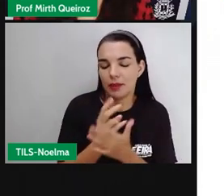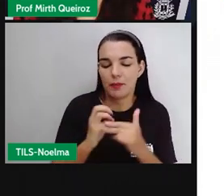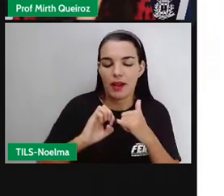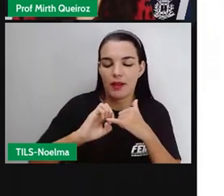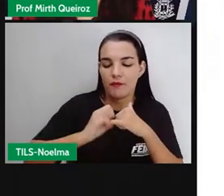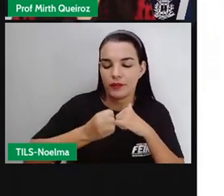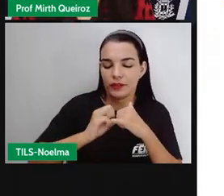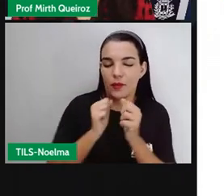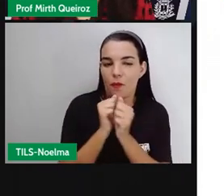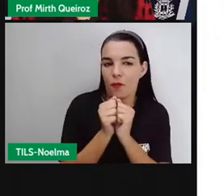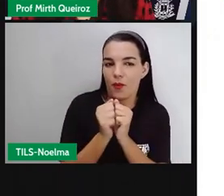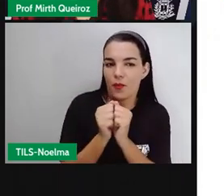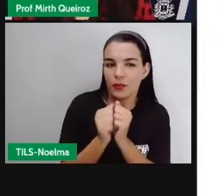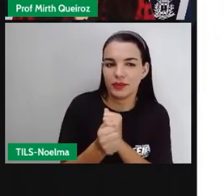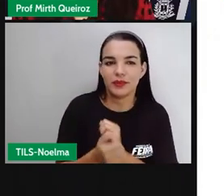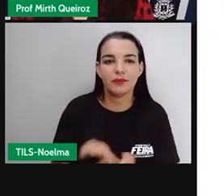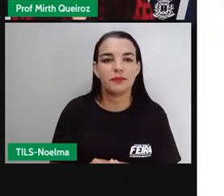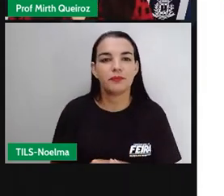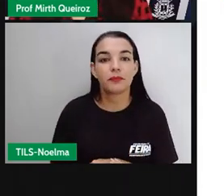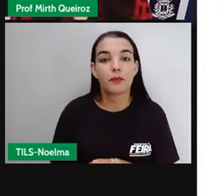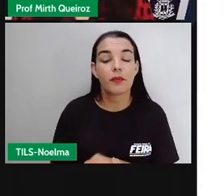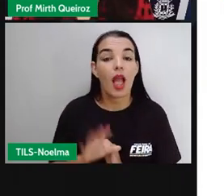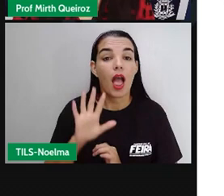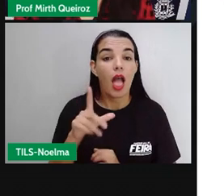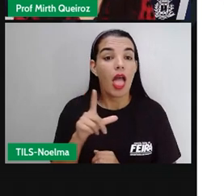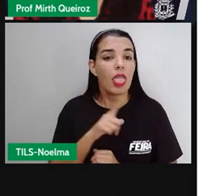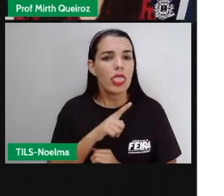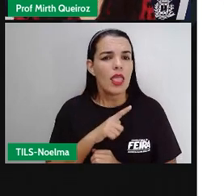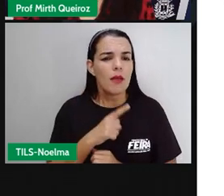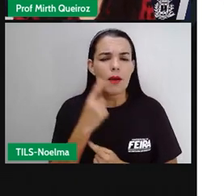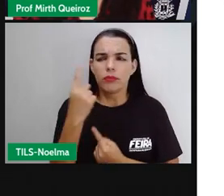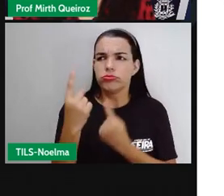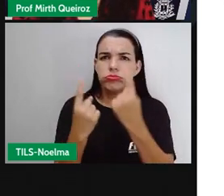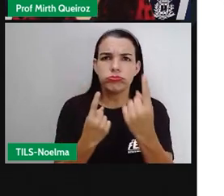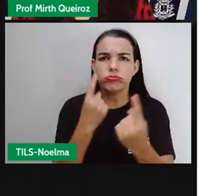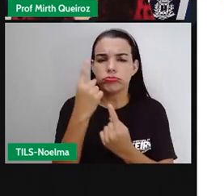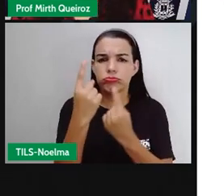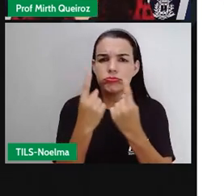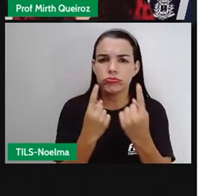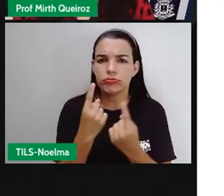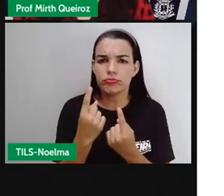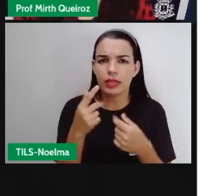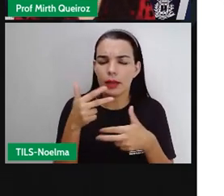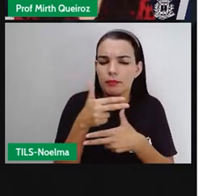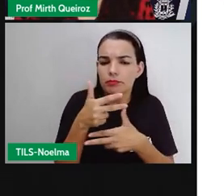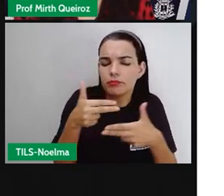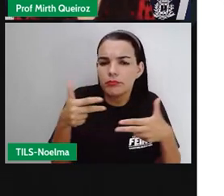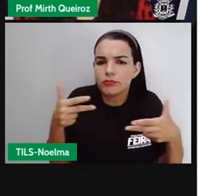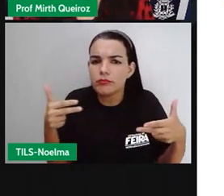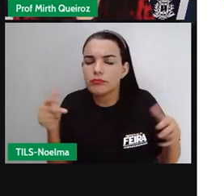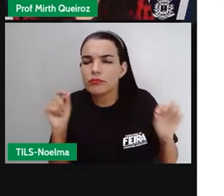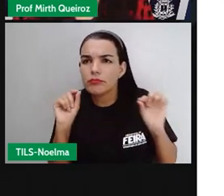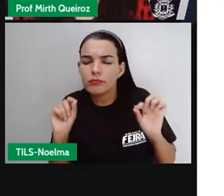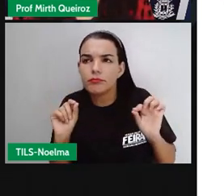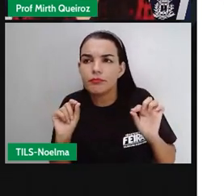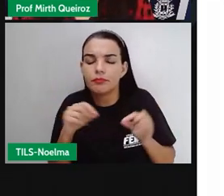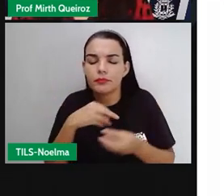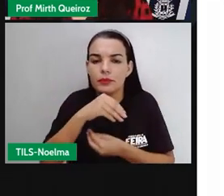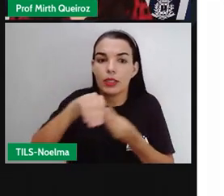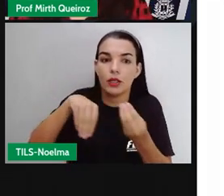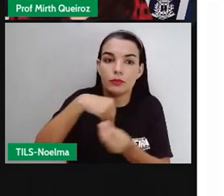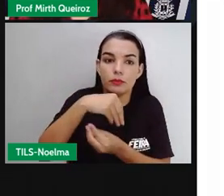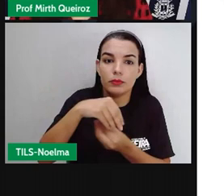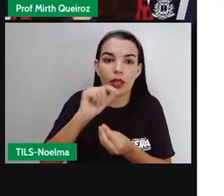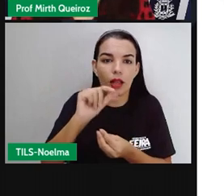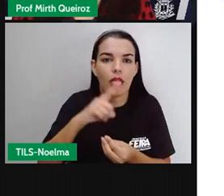feijão. Nós temos alguns tipos de misturas. Podemos ter vários tipos de misturas. Por exemplo,